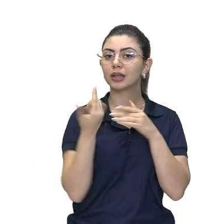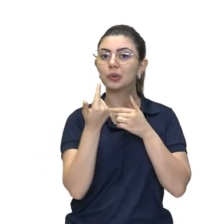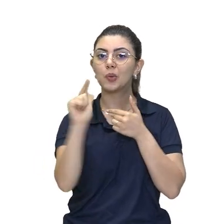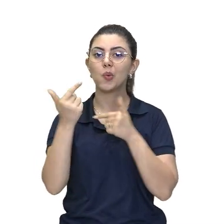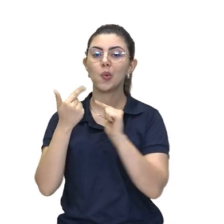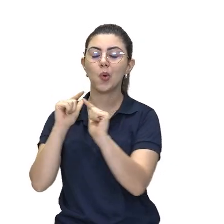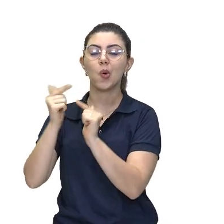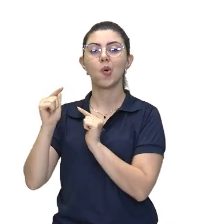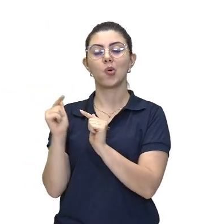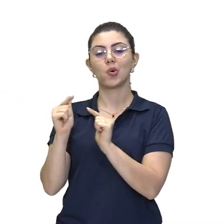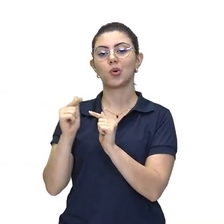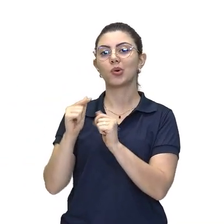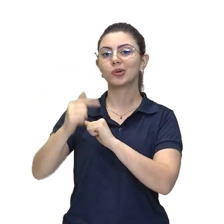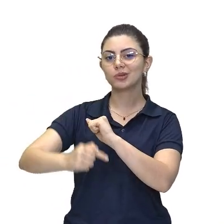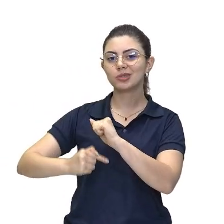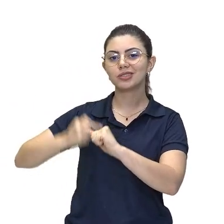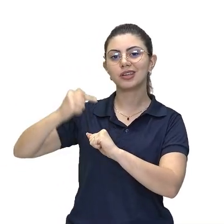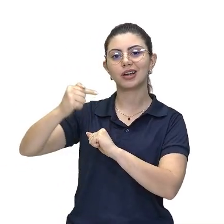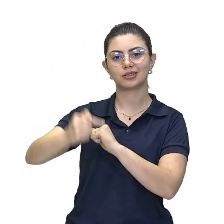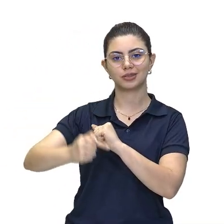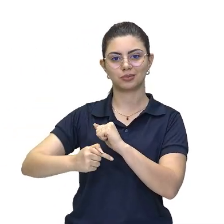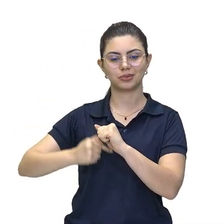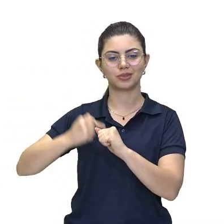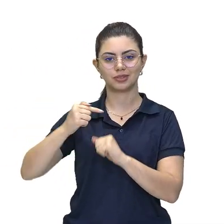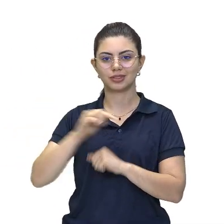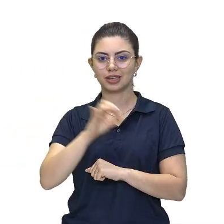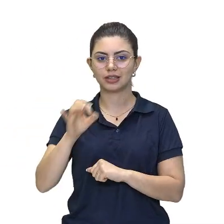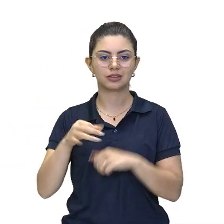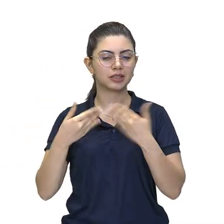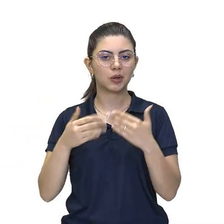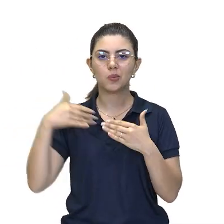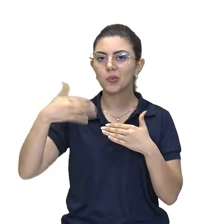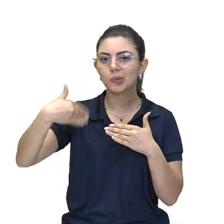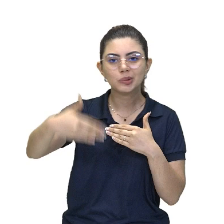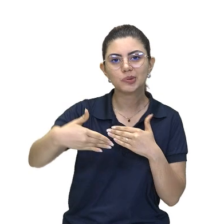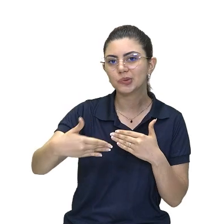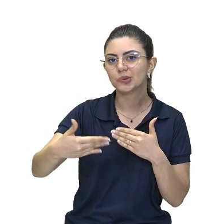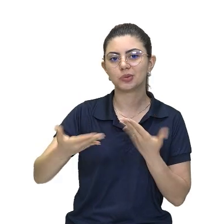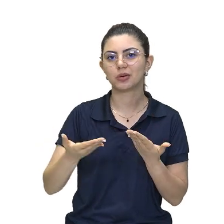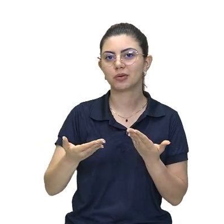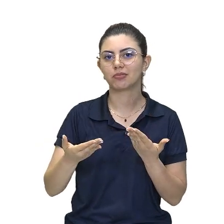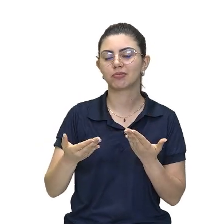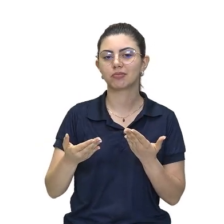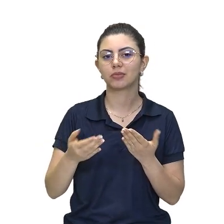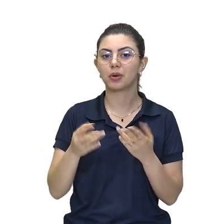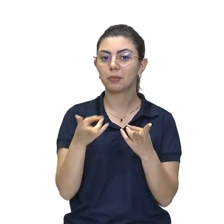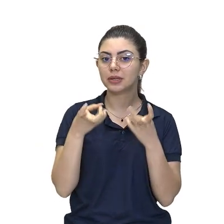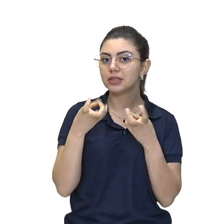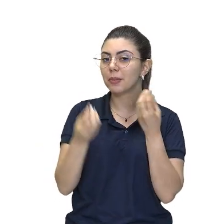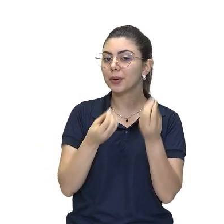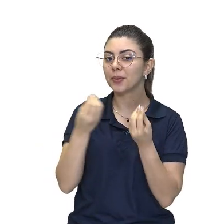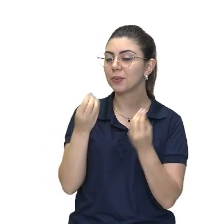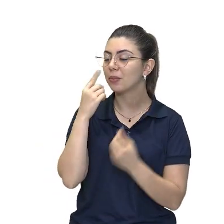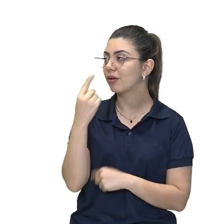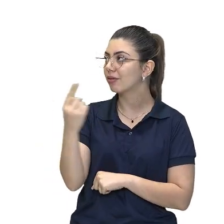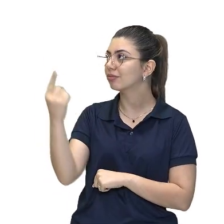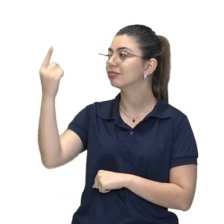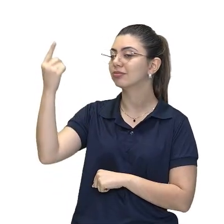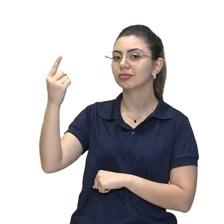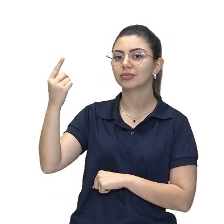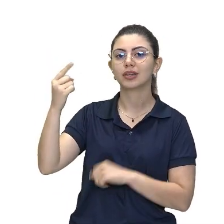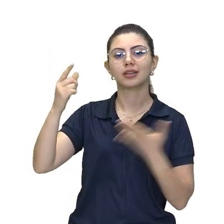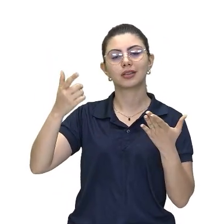átomos fissionáveis. E aí a reação continua. Veja, acontece a reação em cadeia e aí tudo se